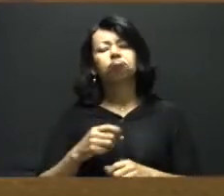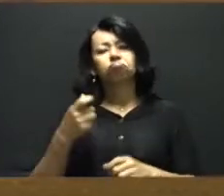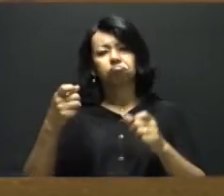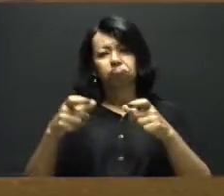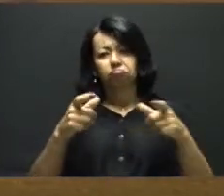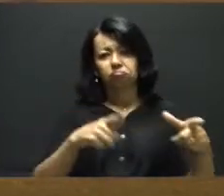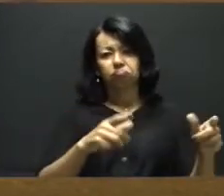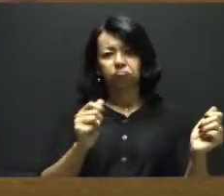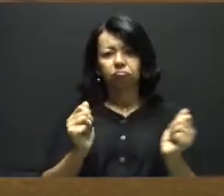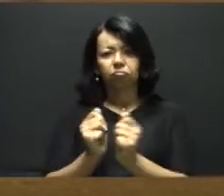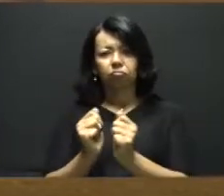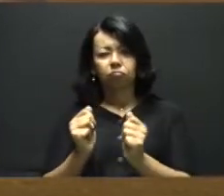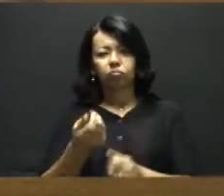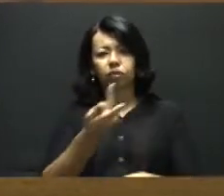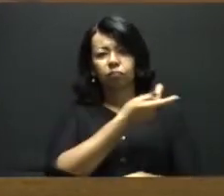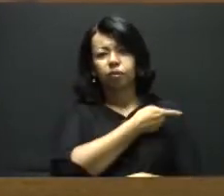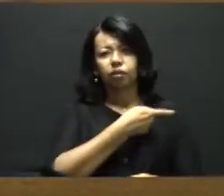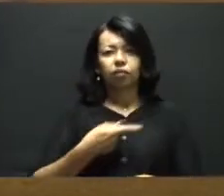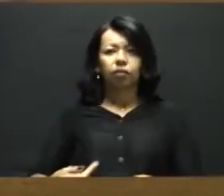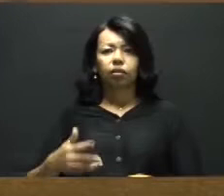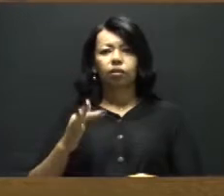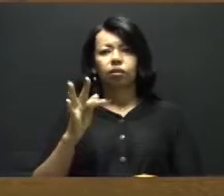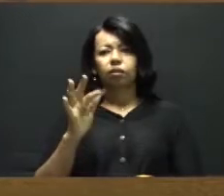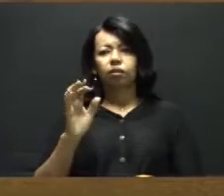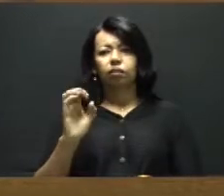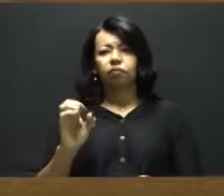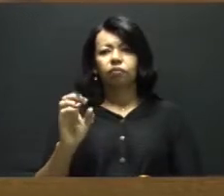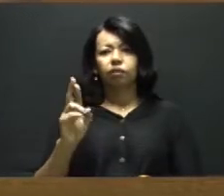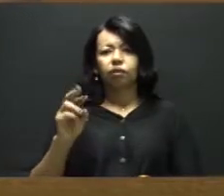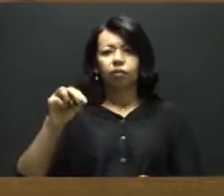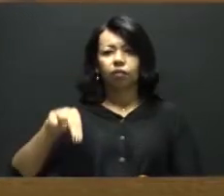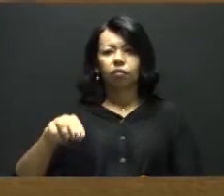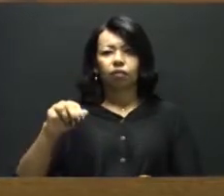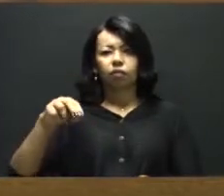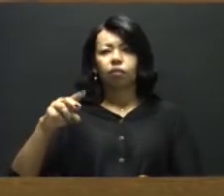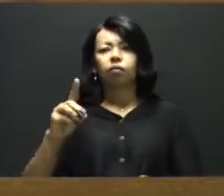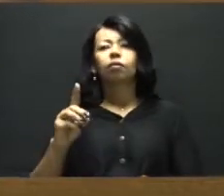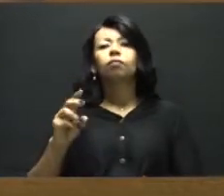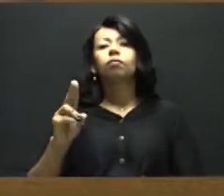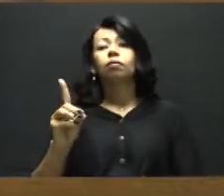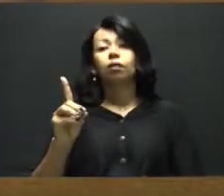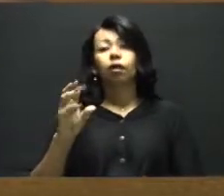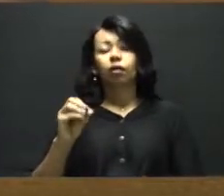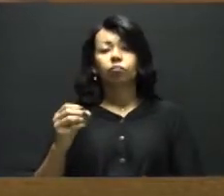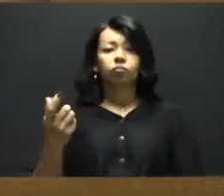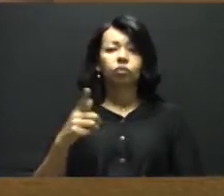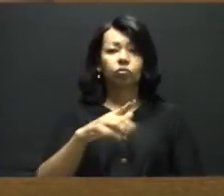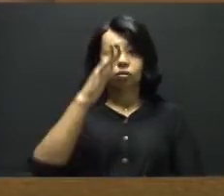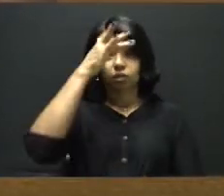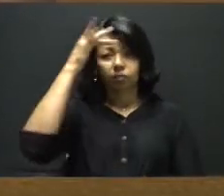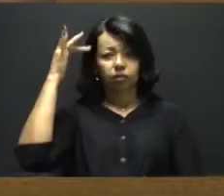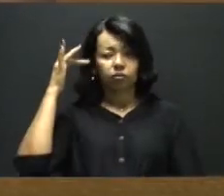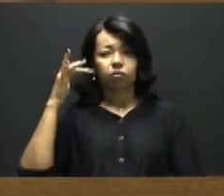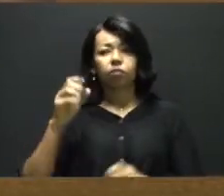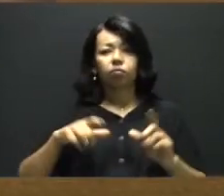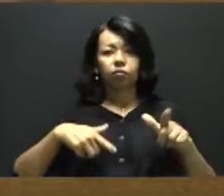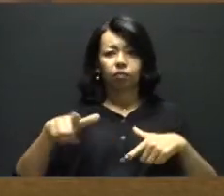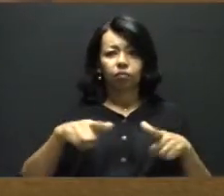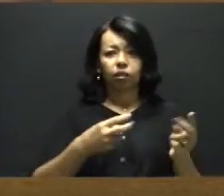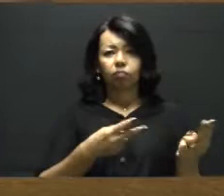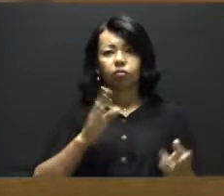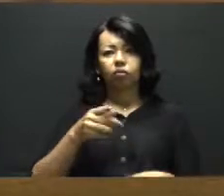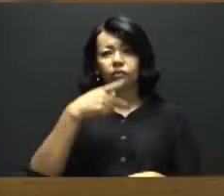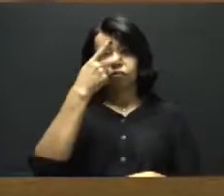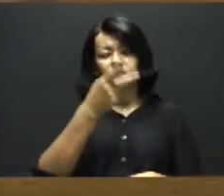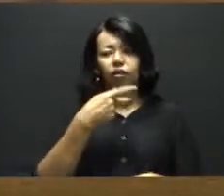com nosso presidente fernando pessoal ali né então o nosso trabalho como já foi falado